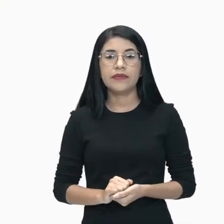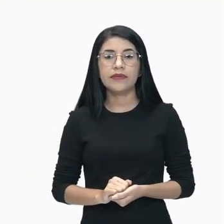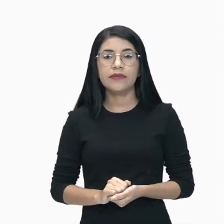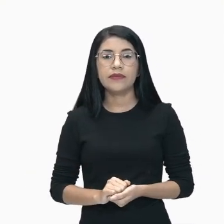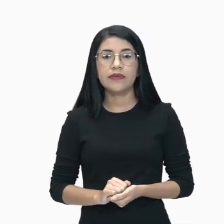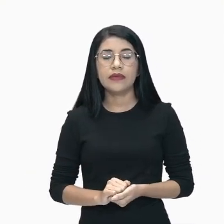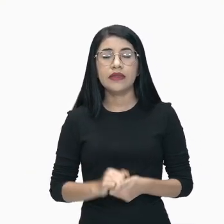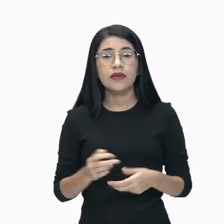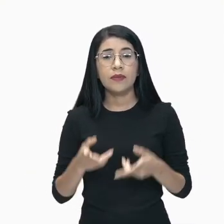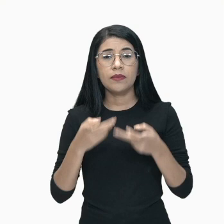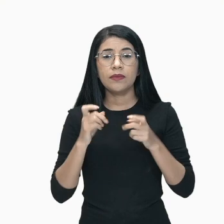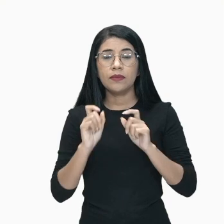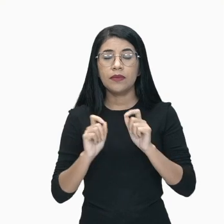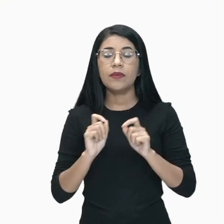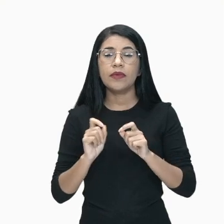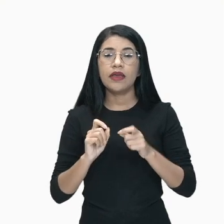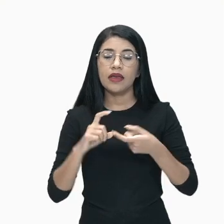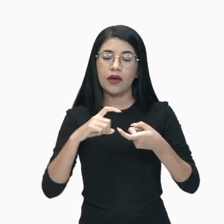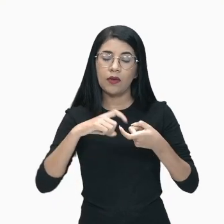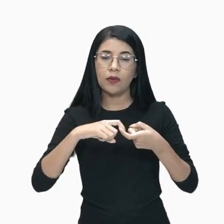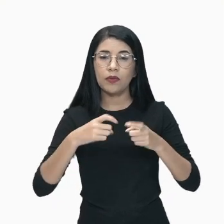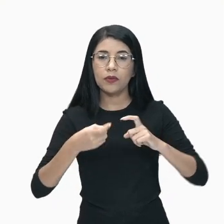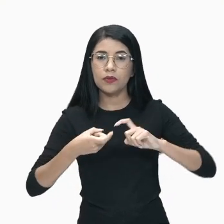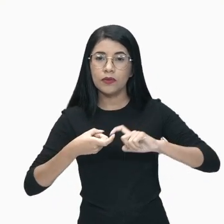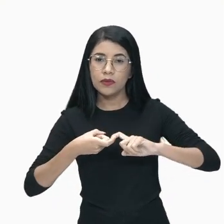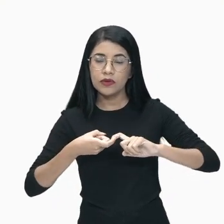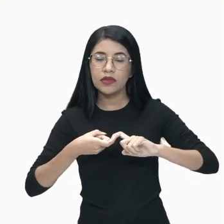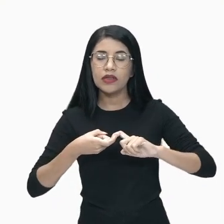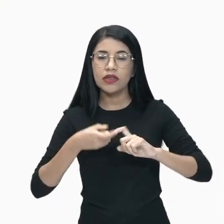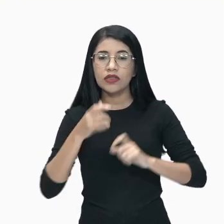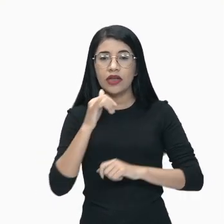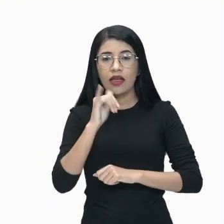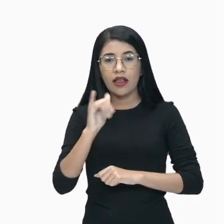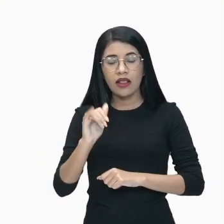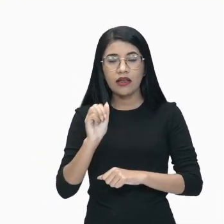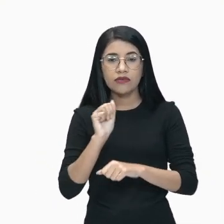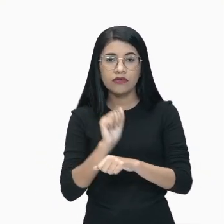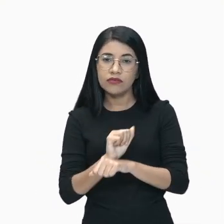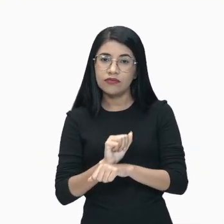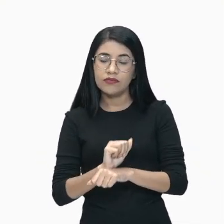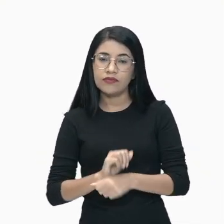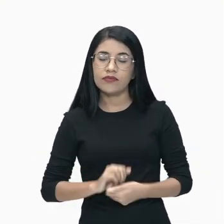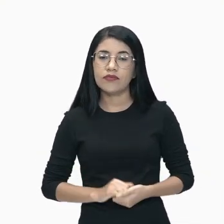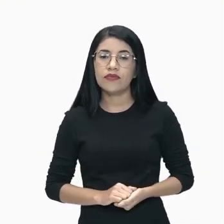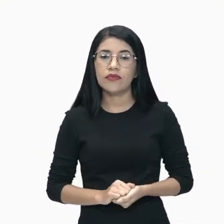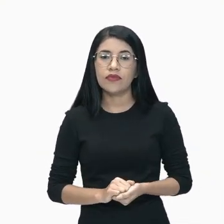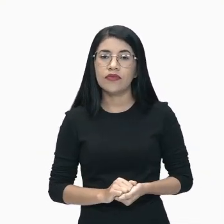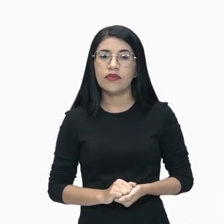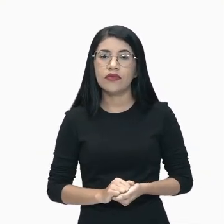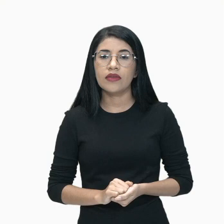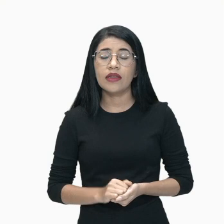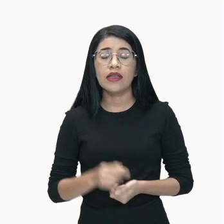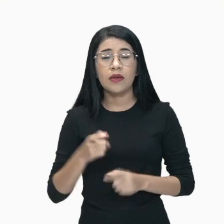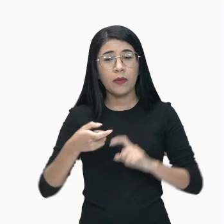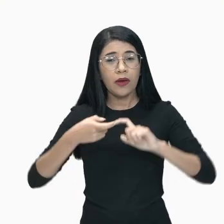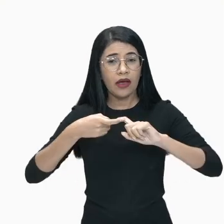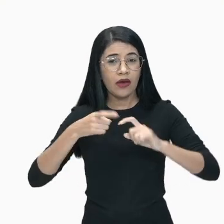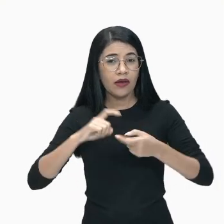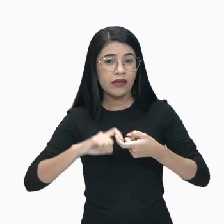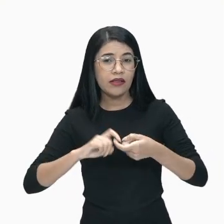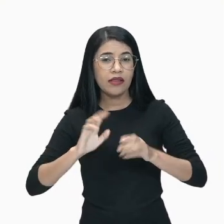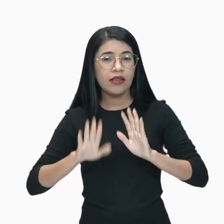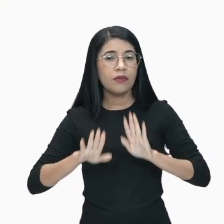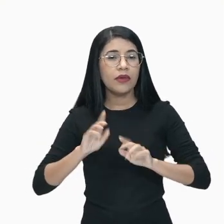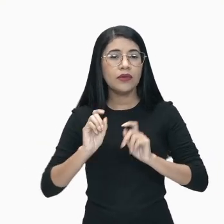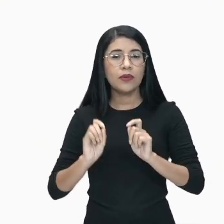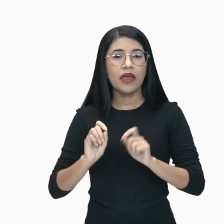Vocês vão ver que essa constante será conhecida por constante eletrostática. Essa constante, ela depende do meio